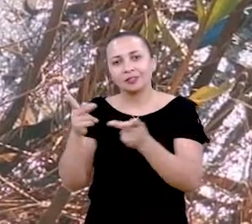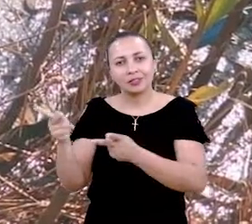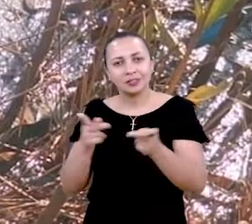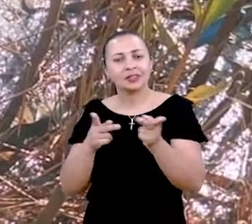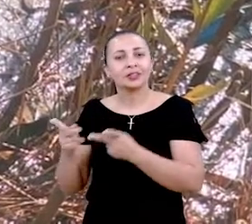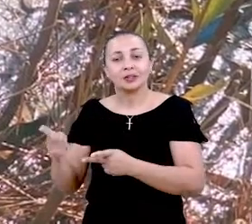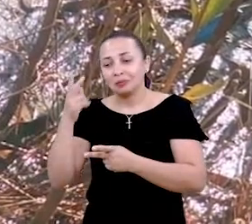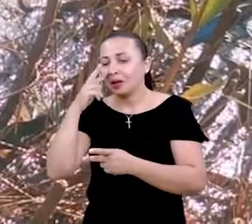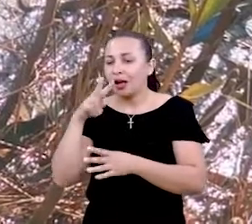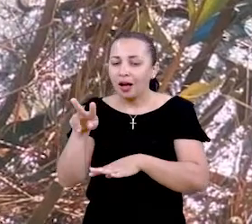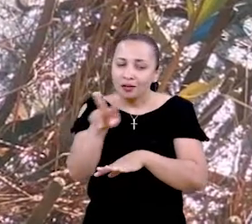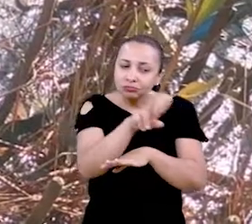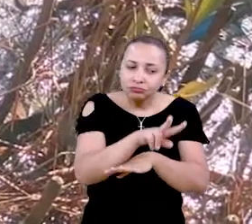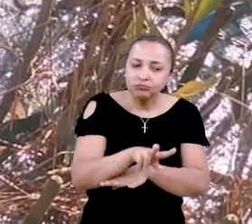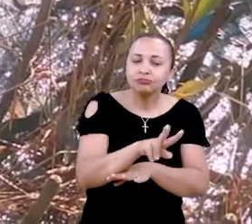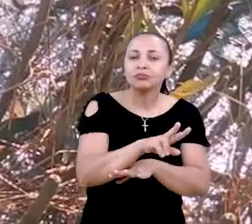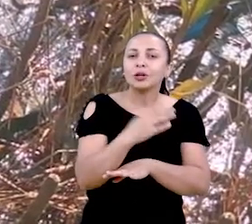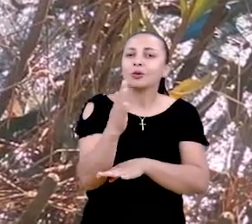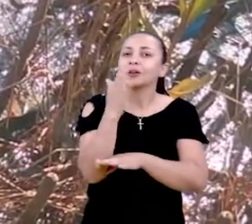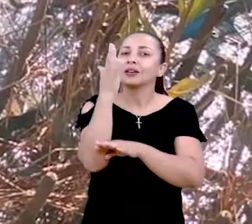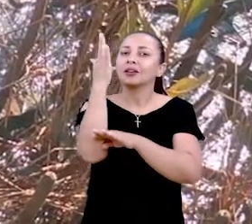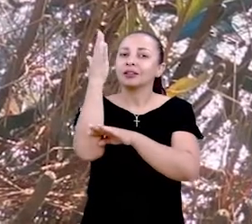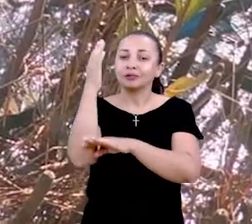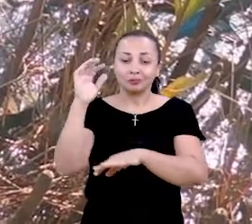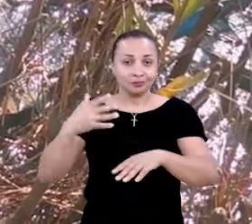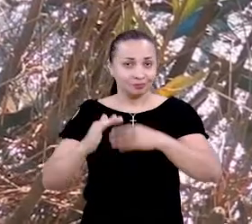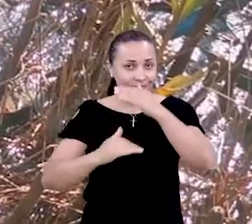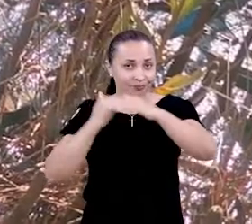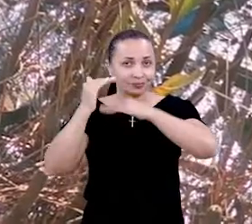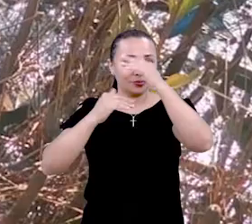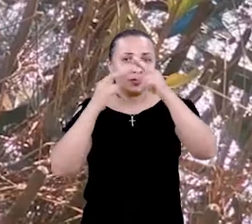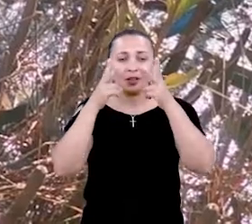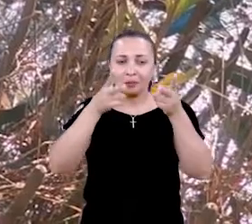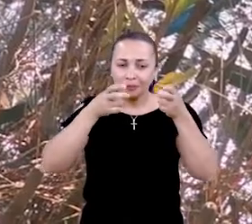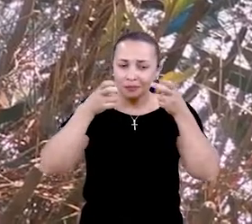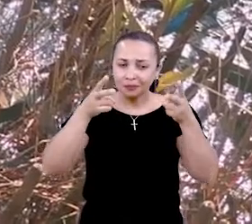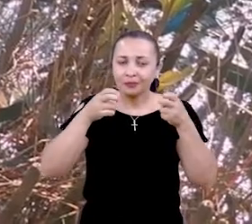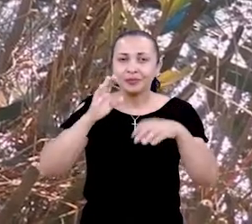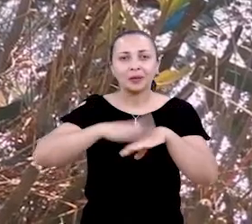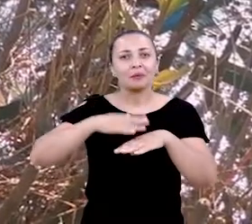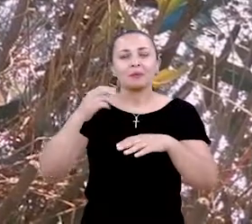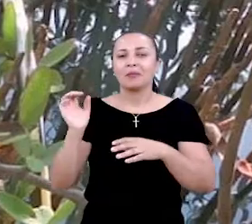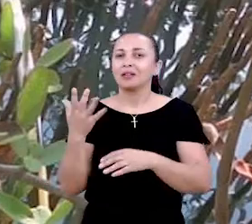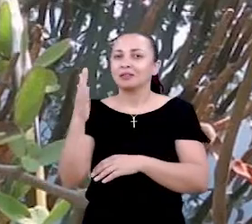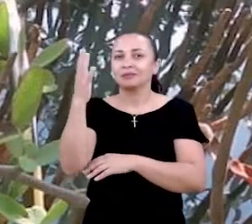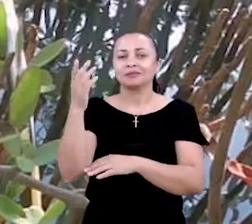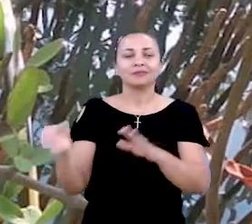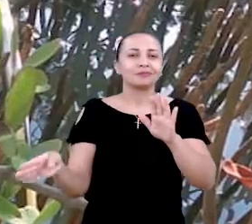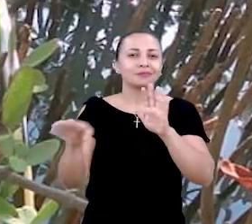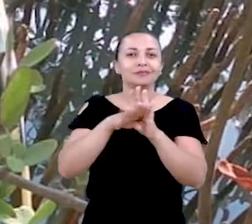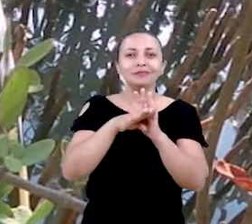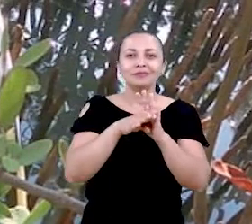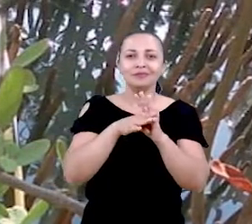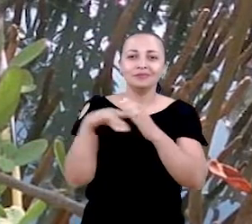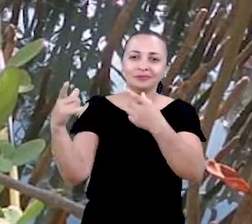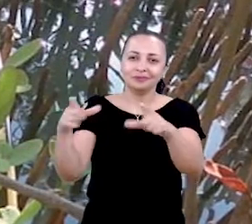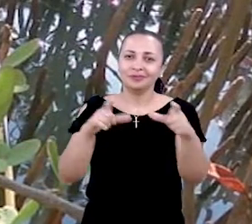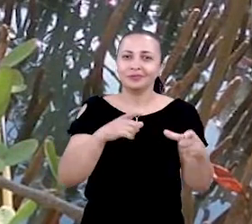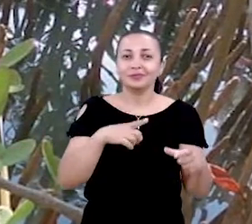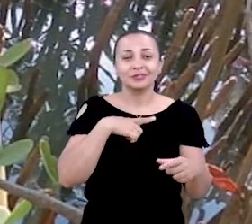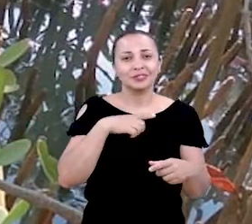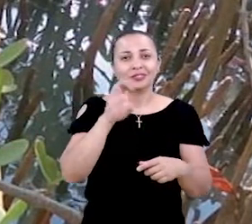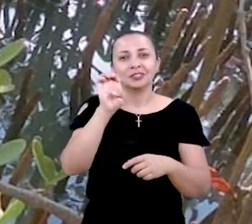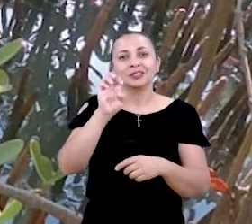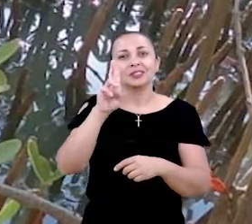mangue para acompanhar o crescimento daquelas plantas, e a gente viu que mais plantas chegaram em locais que